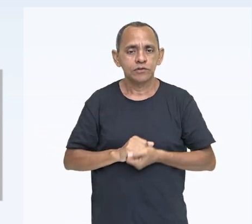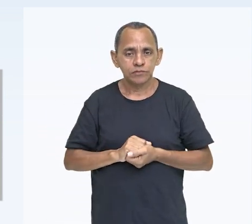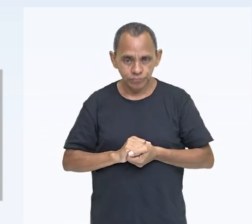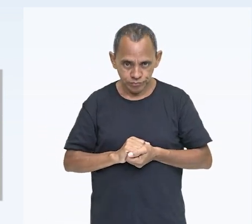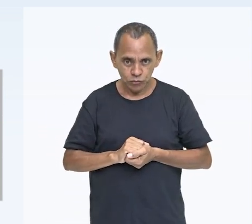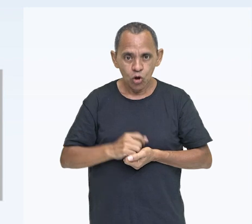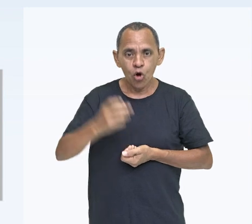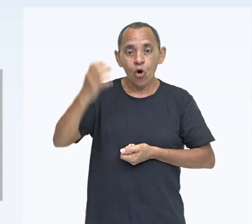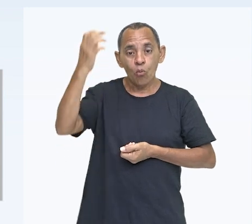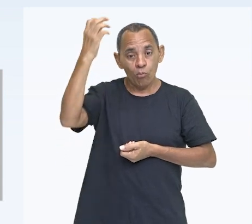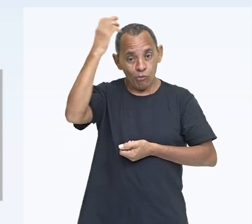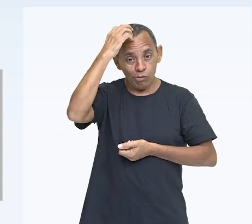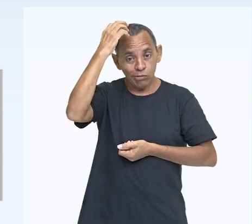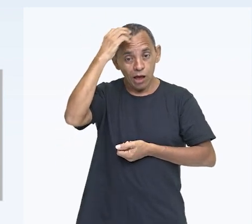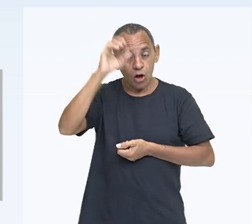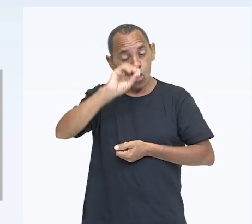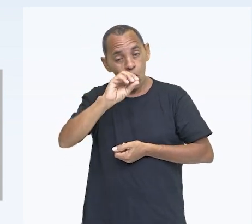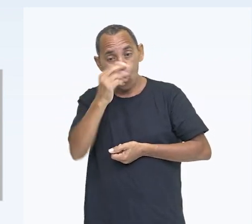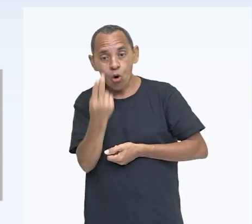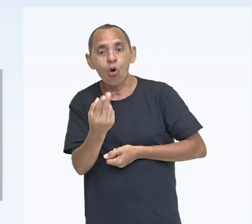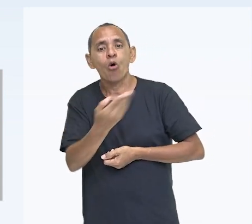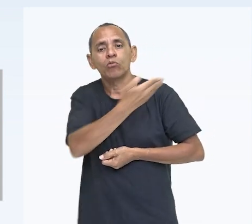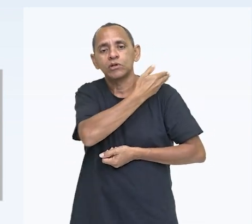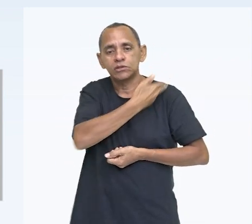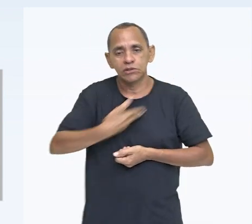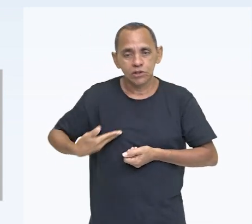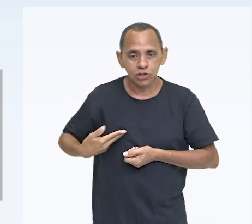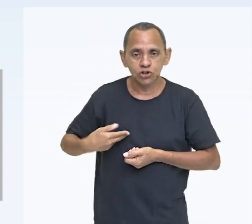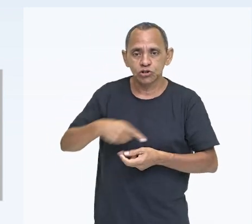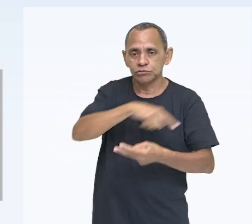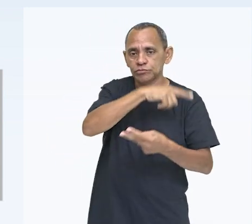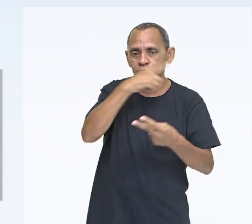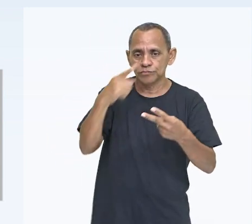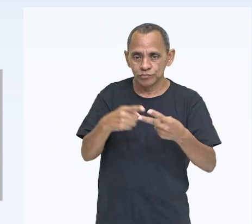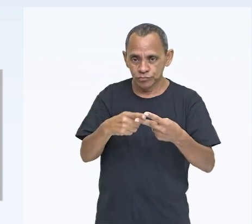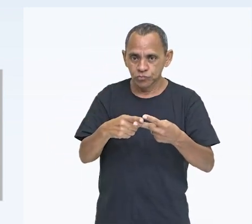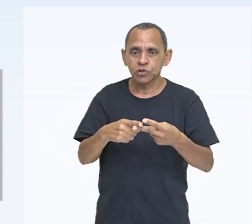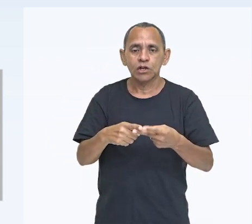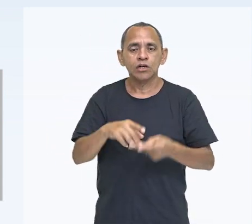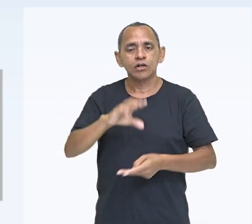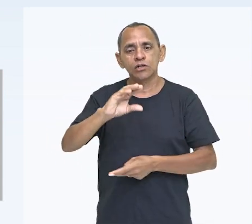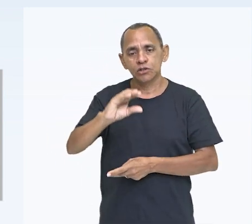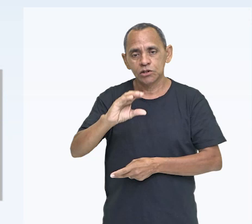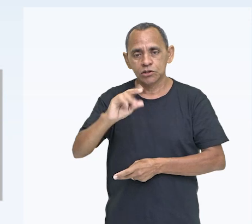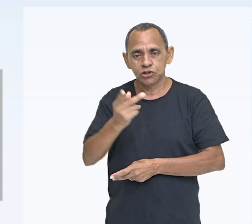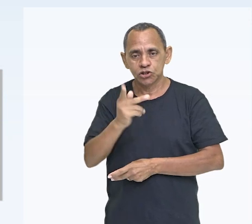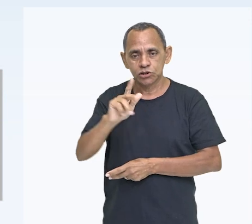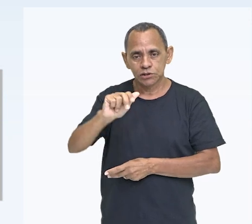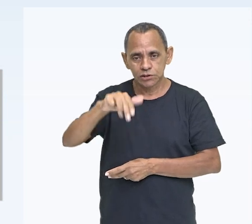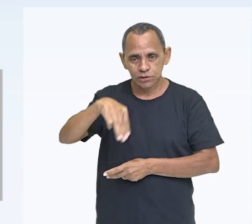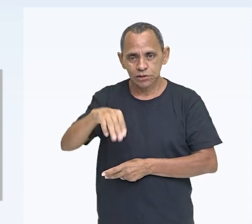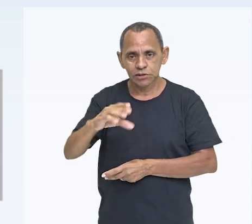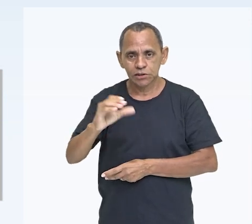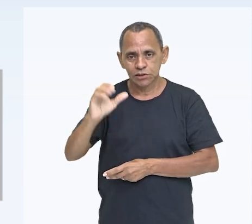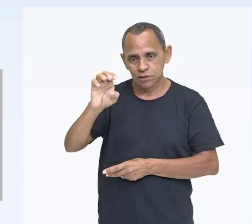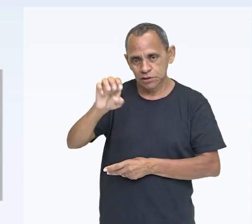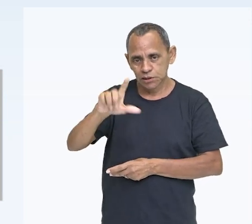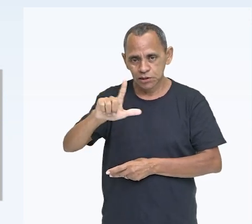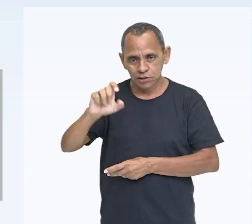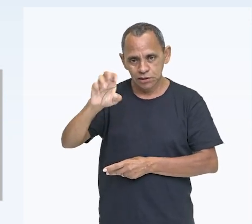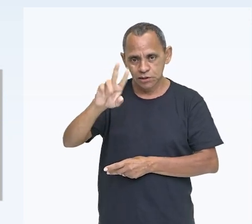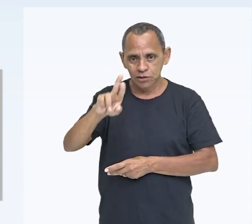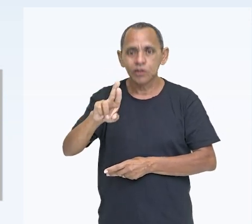presidente, e chefe de governo, que é o chanceler ou o primeiro-ministro. O governo